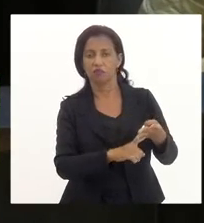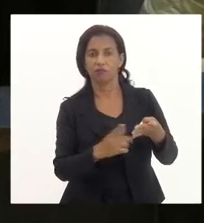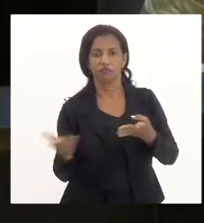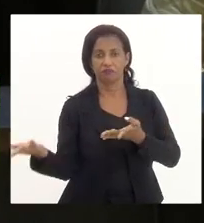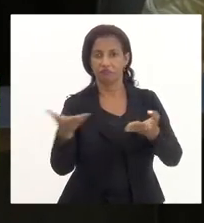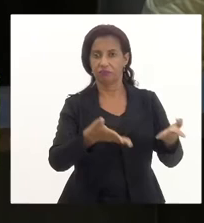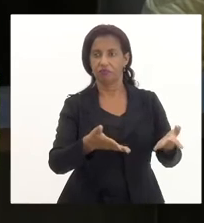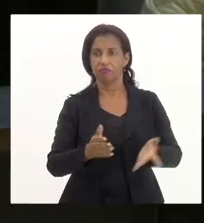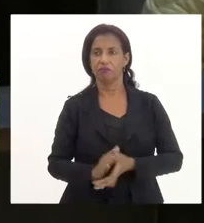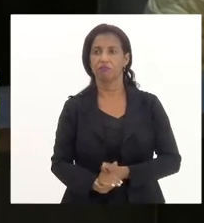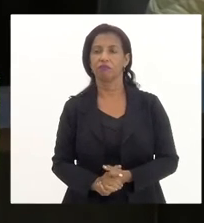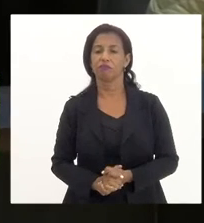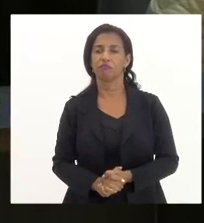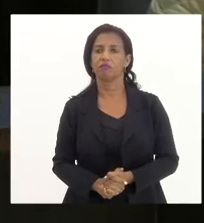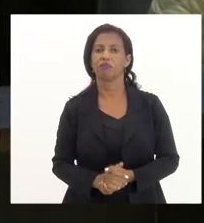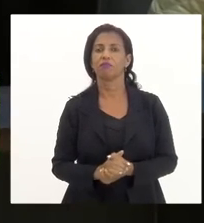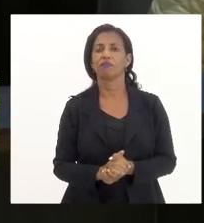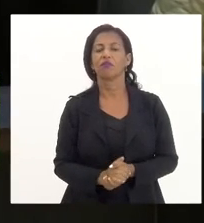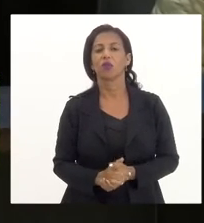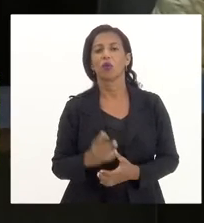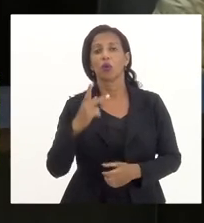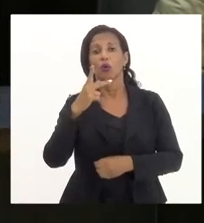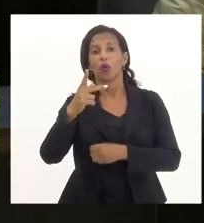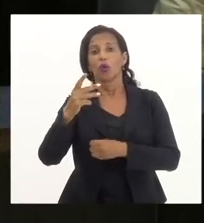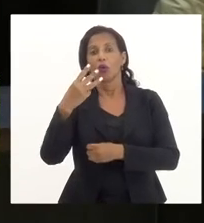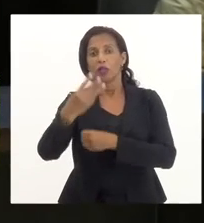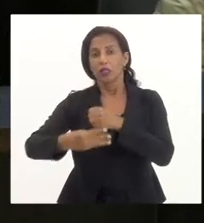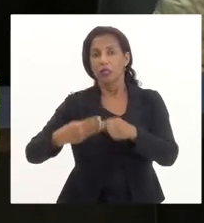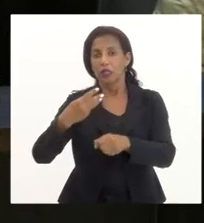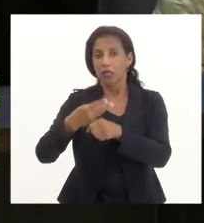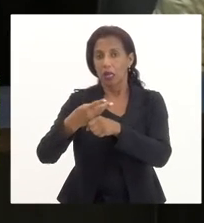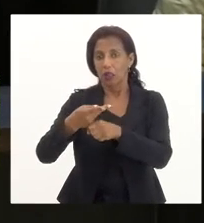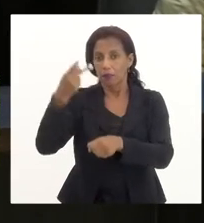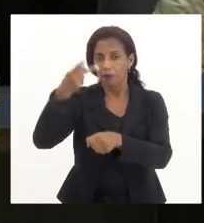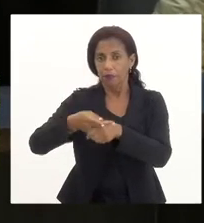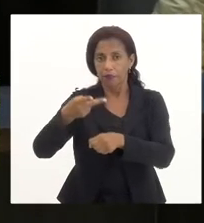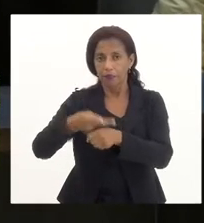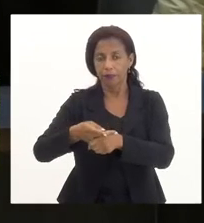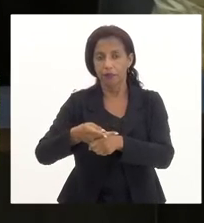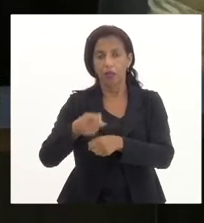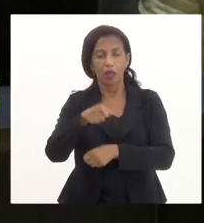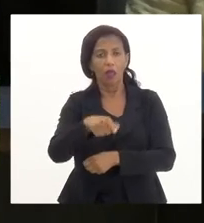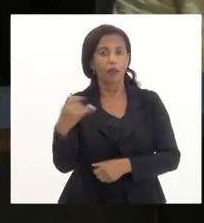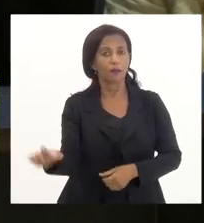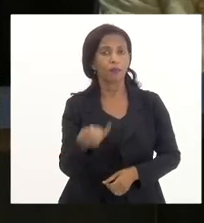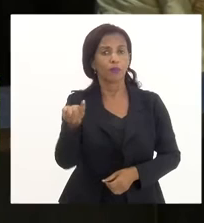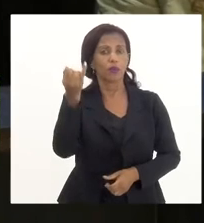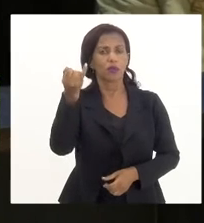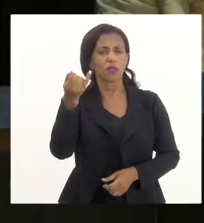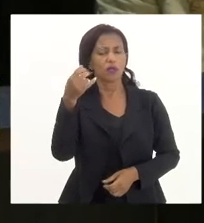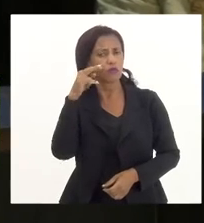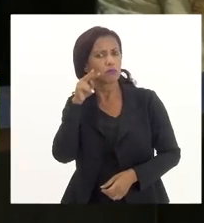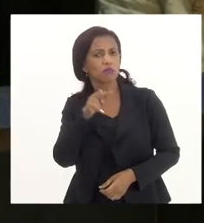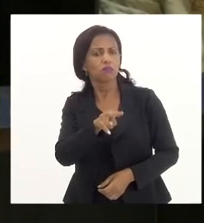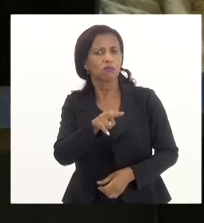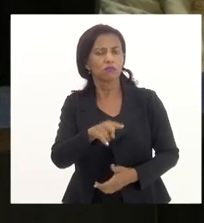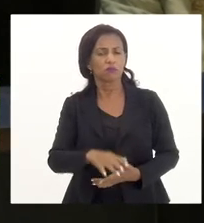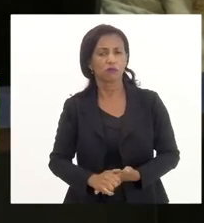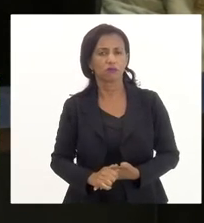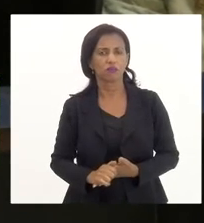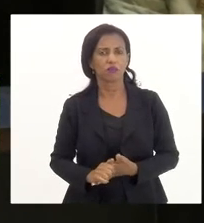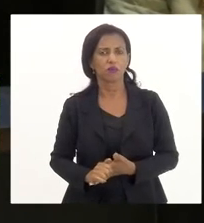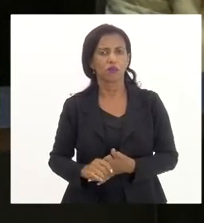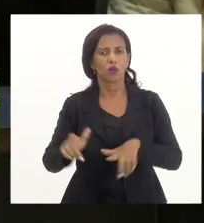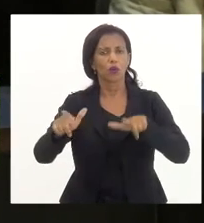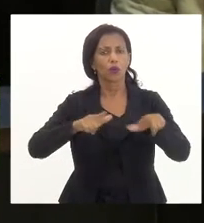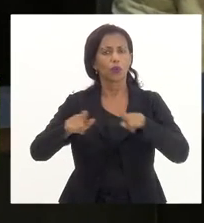trazer para a sala o item do triênio ele é um item fundamental para olhar